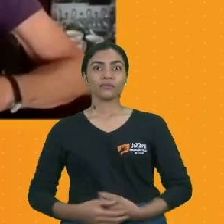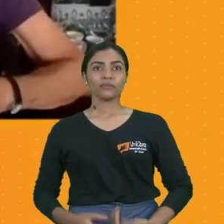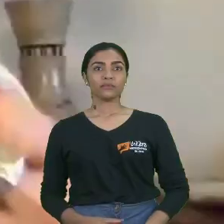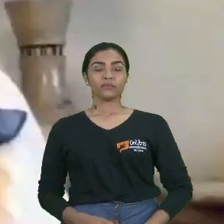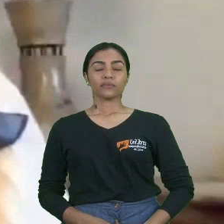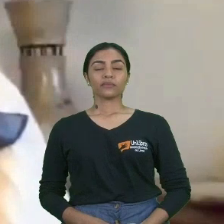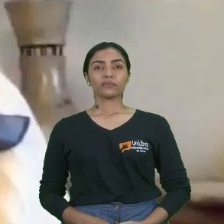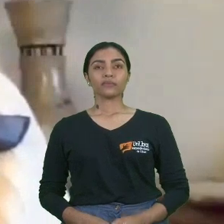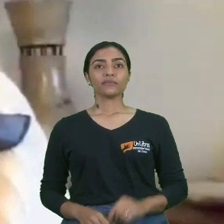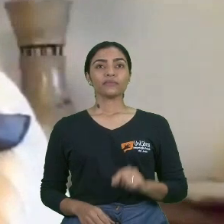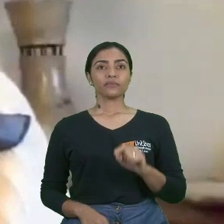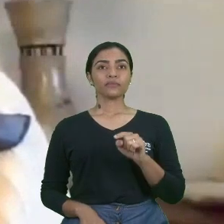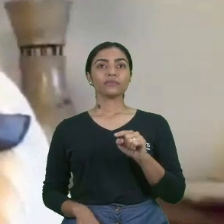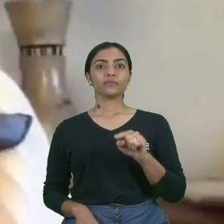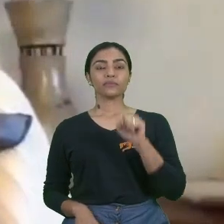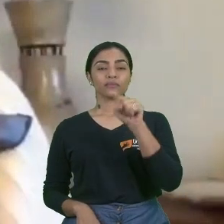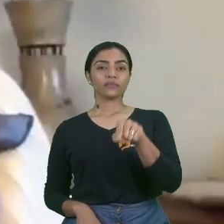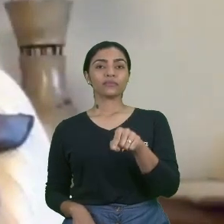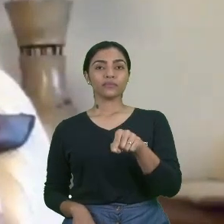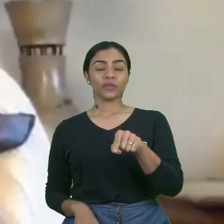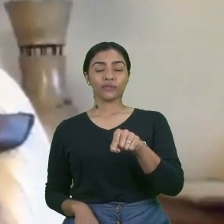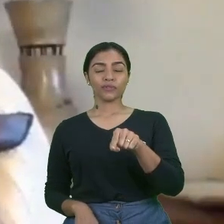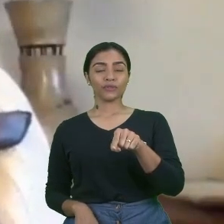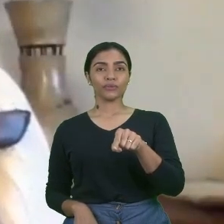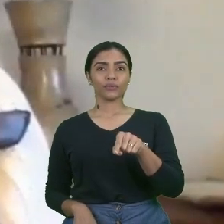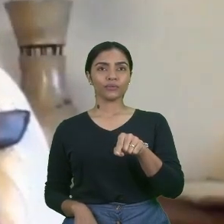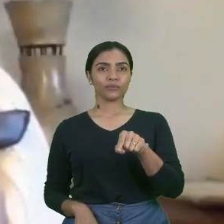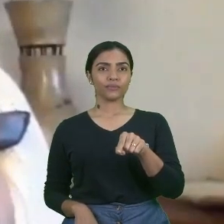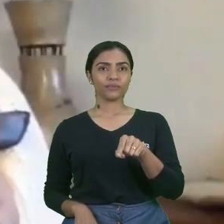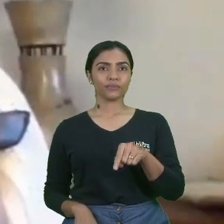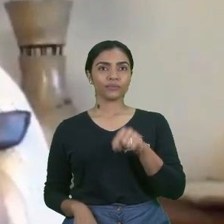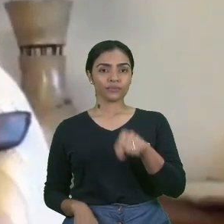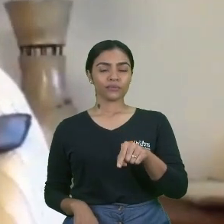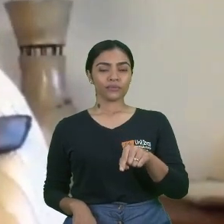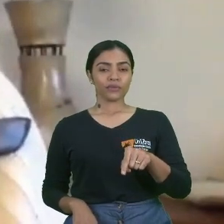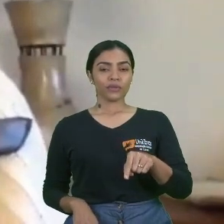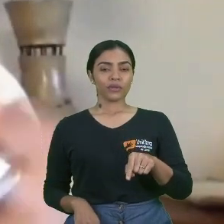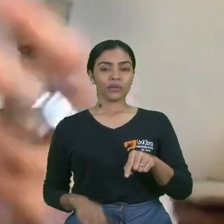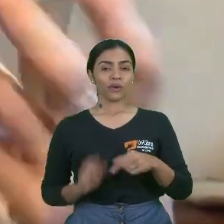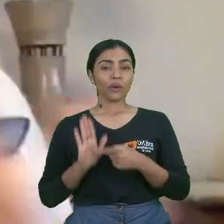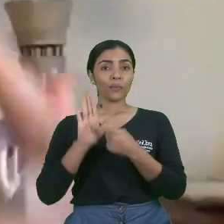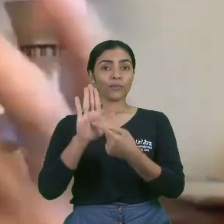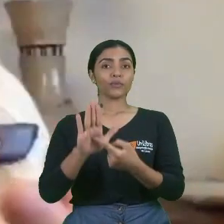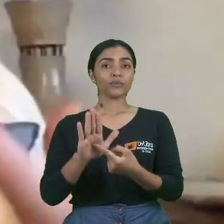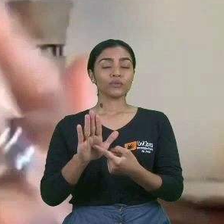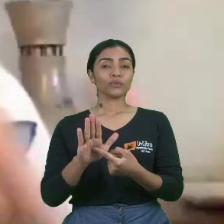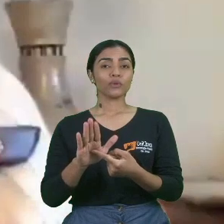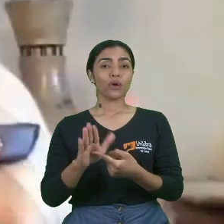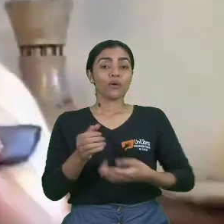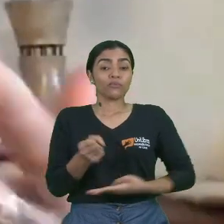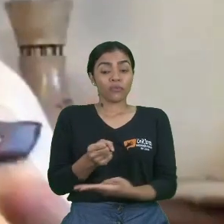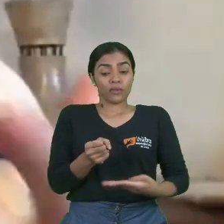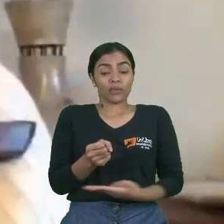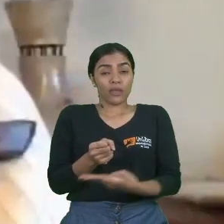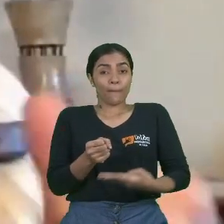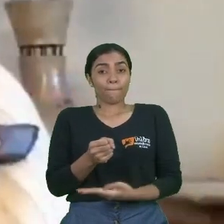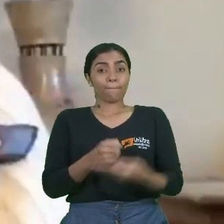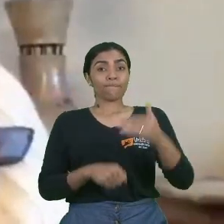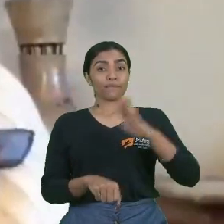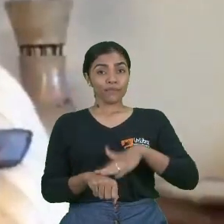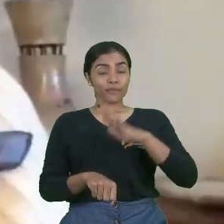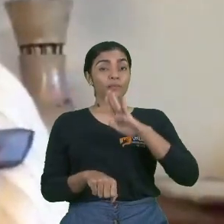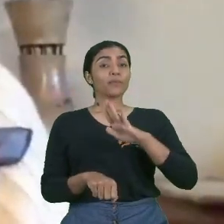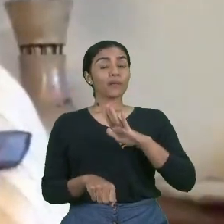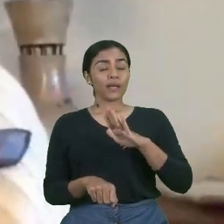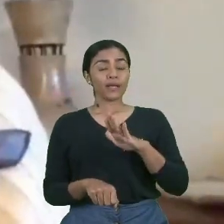isso ele foi é ele foi assim trazendo mais fundamento ainda para a questão